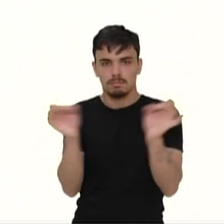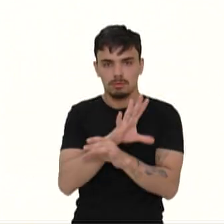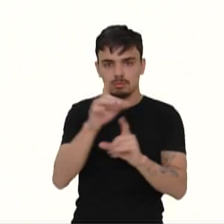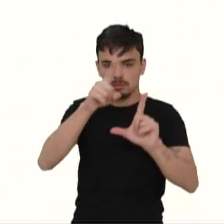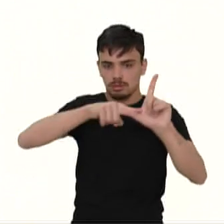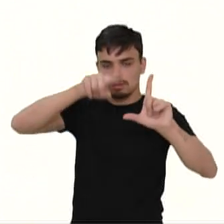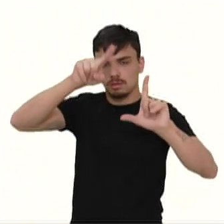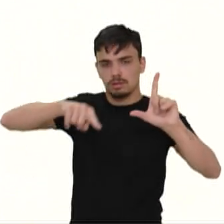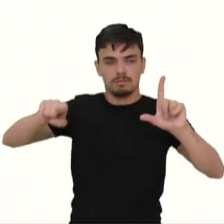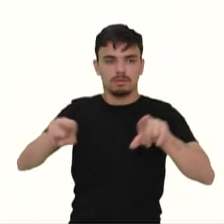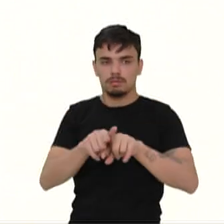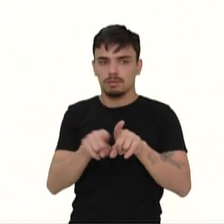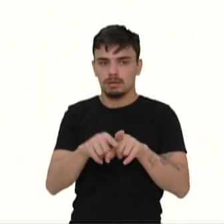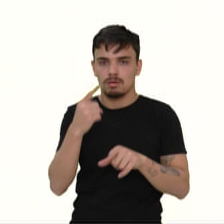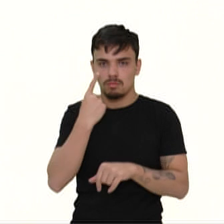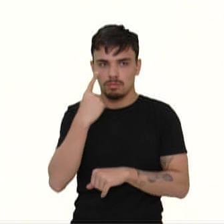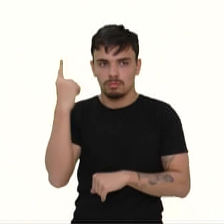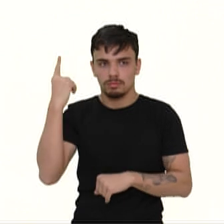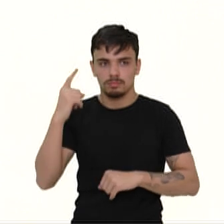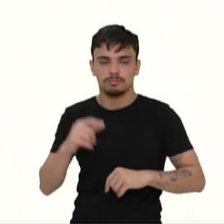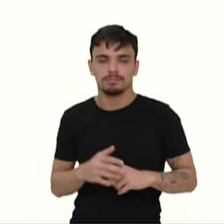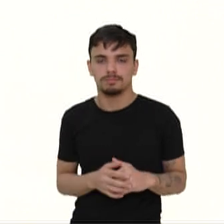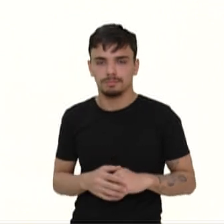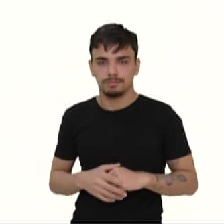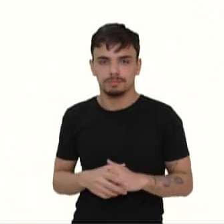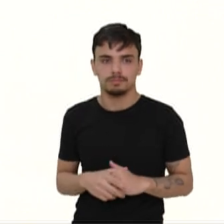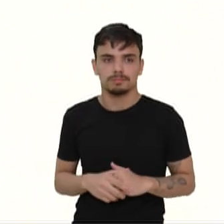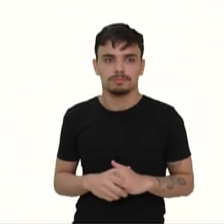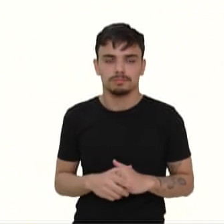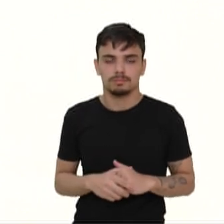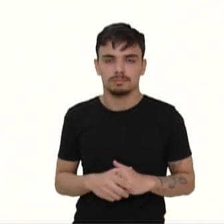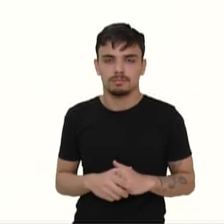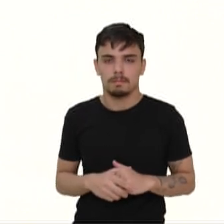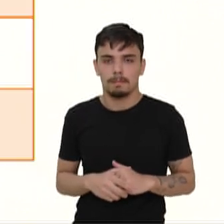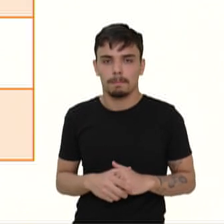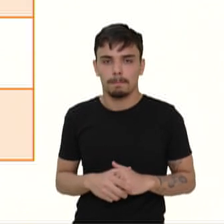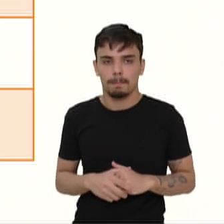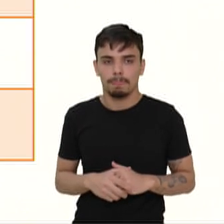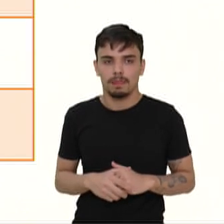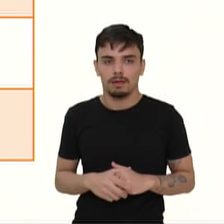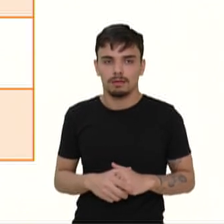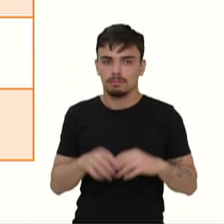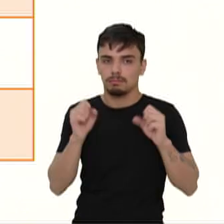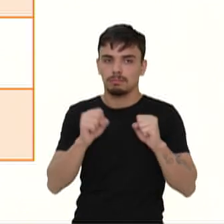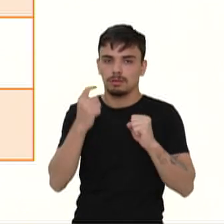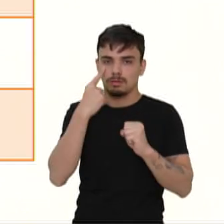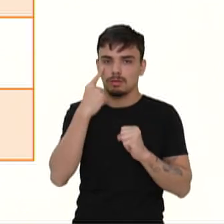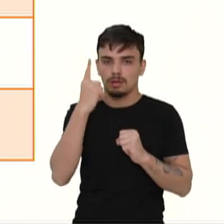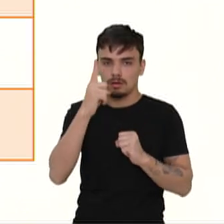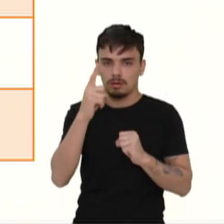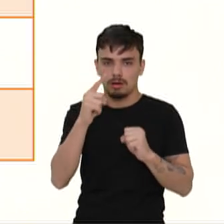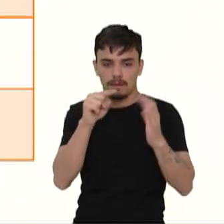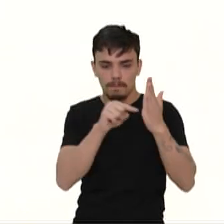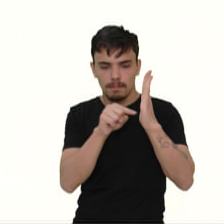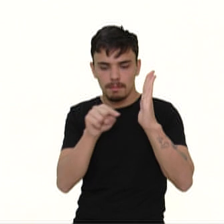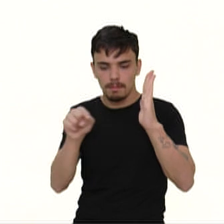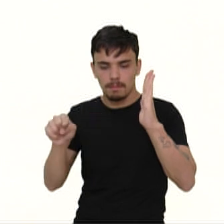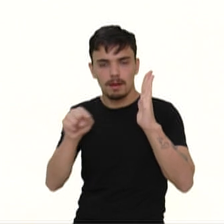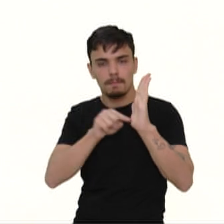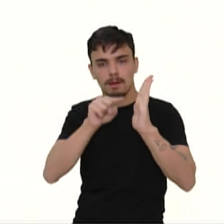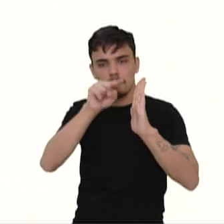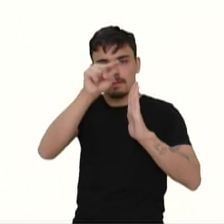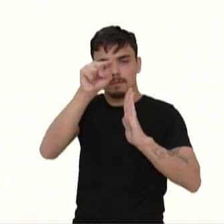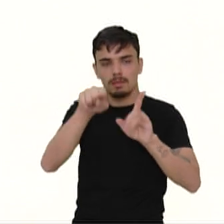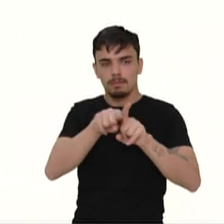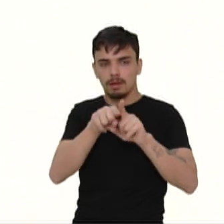está o gráfico, então, da nossa função. Beleza? Você coloca lá todos os pontos que estão aqui, 0 e 3, 1 e 0, coloca